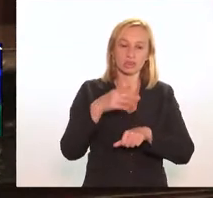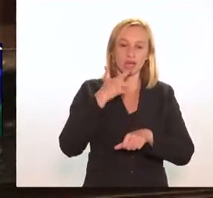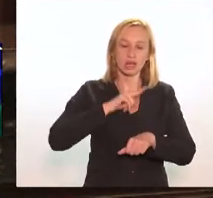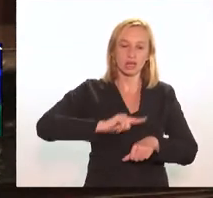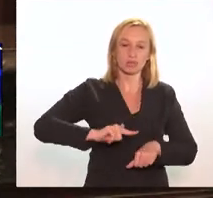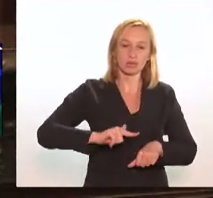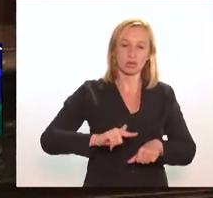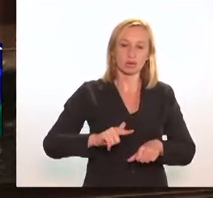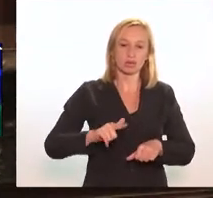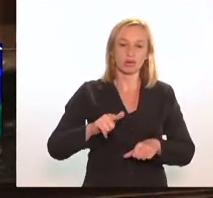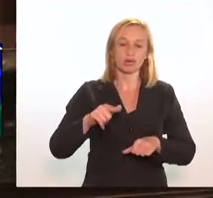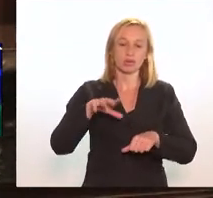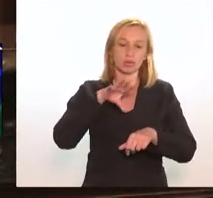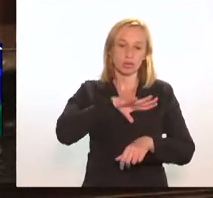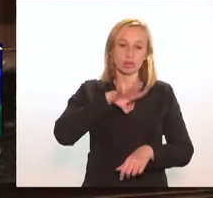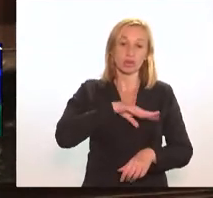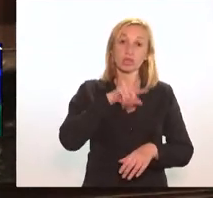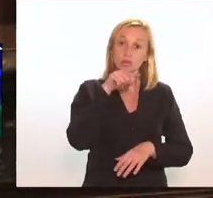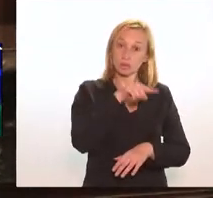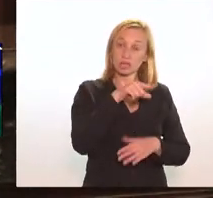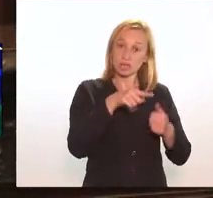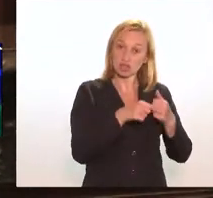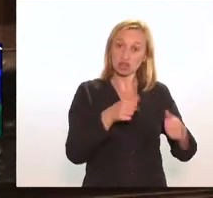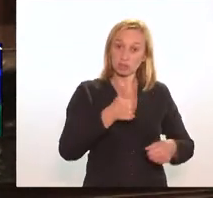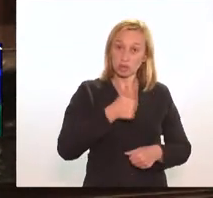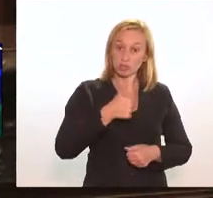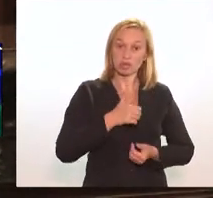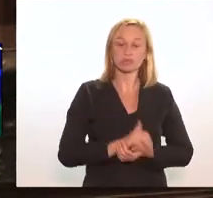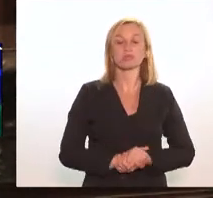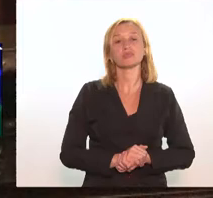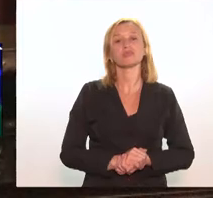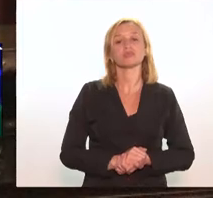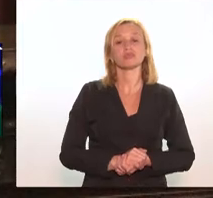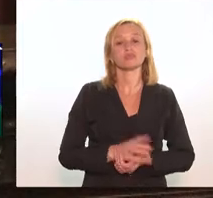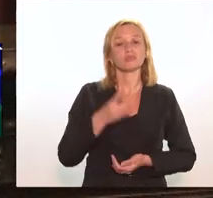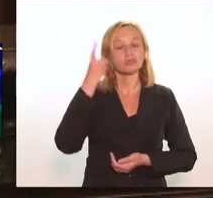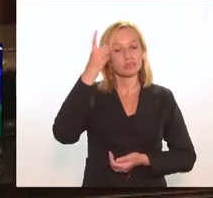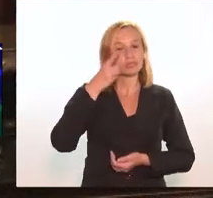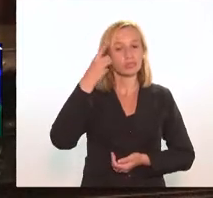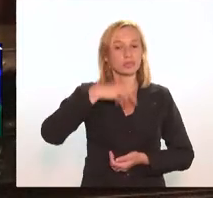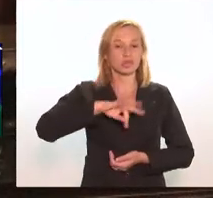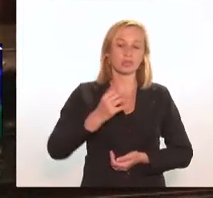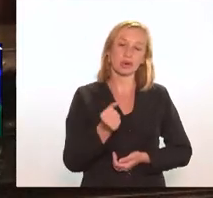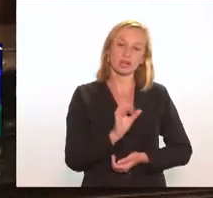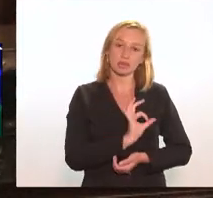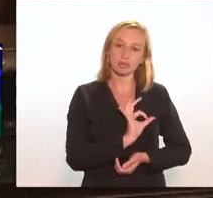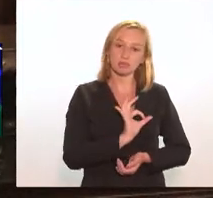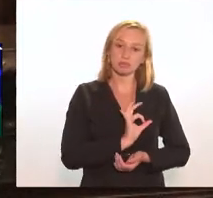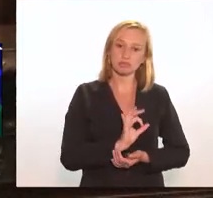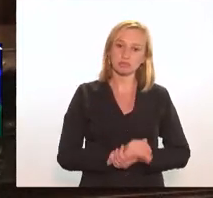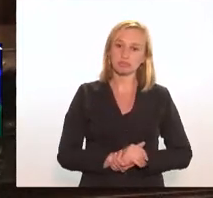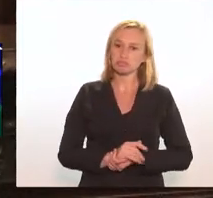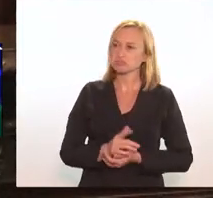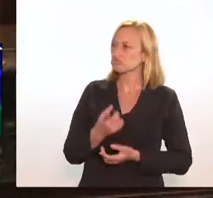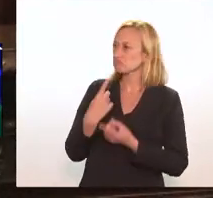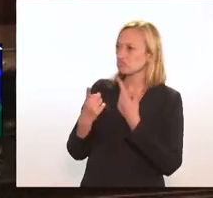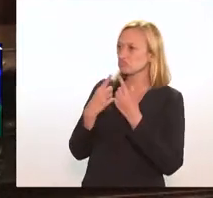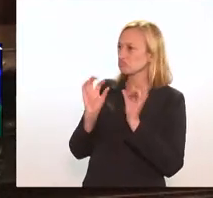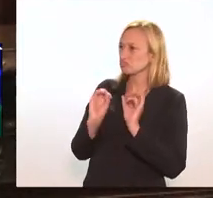Ora, sobre esse artigo 1º, deputada Marta Rocha, não há nenhuma